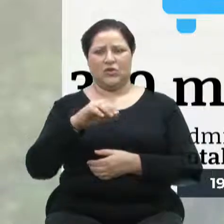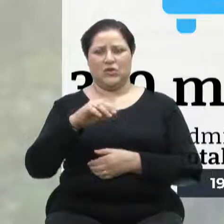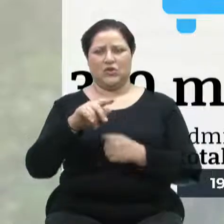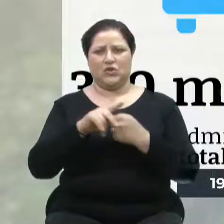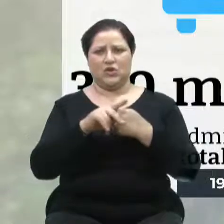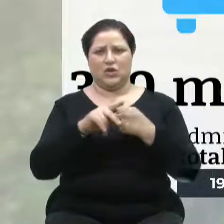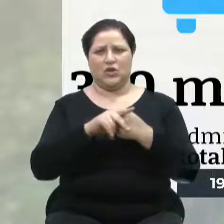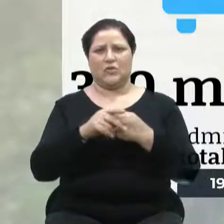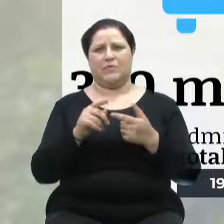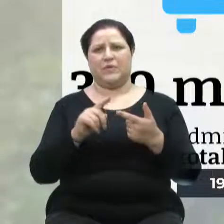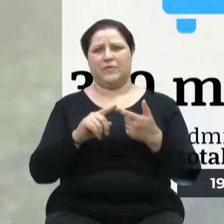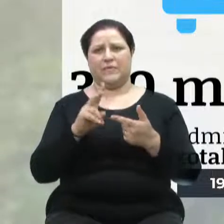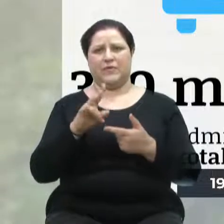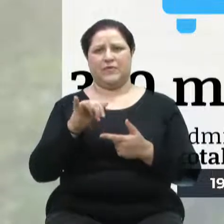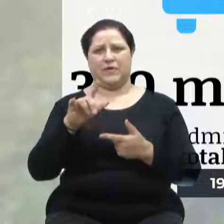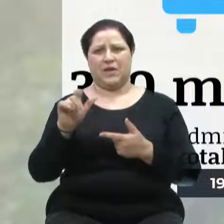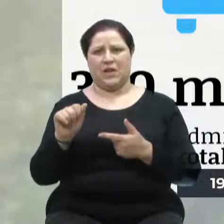Vila Romana.